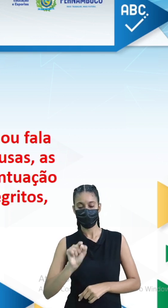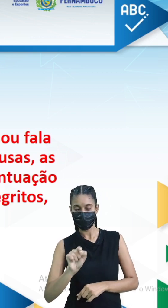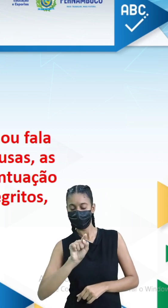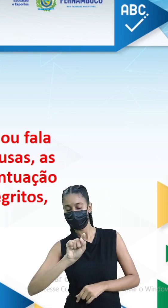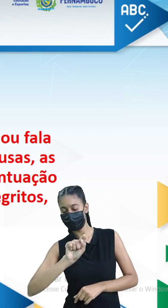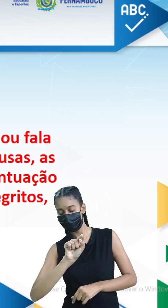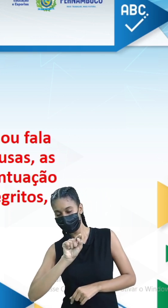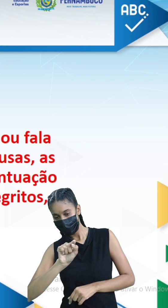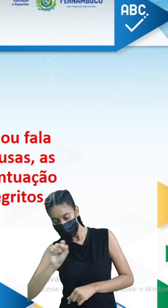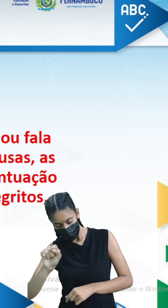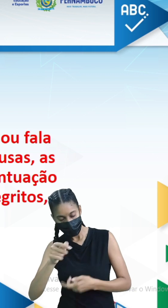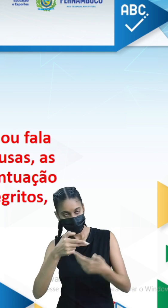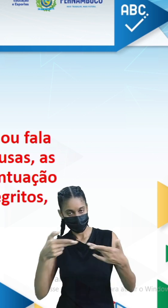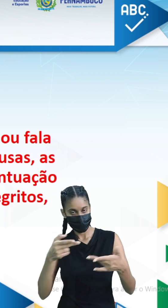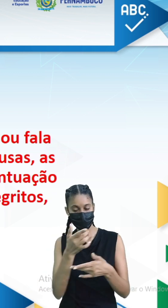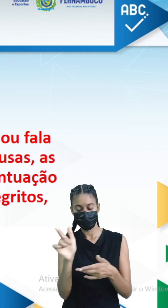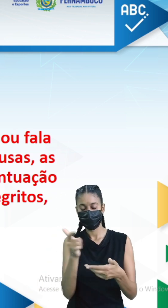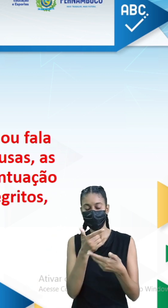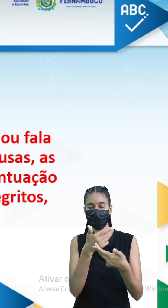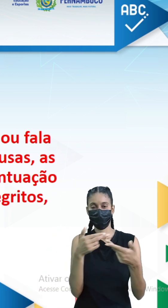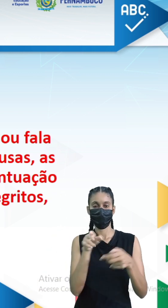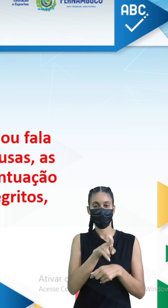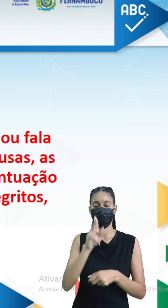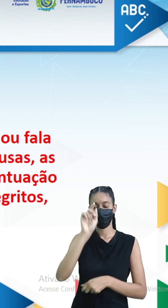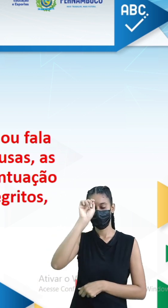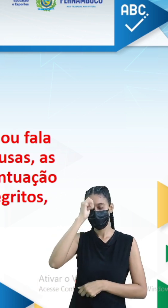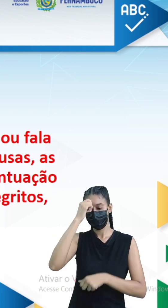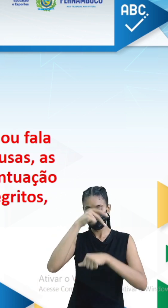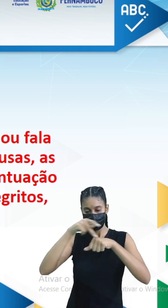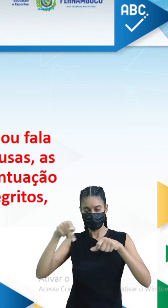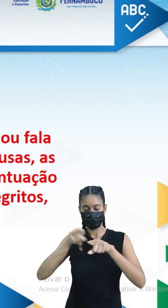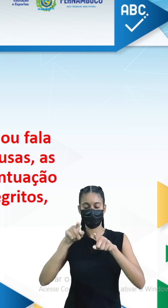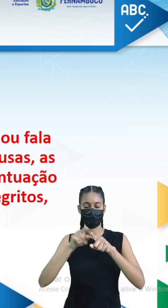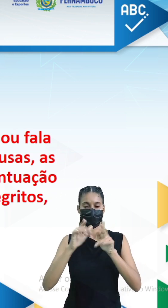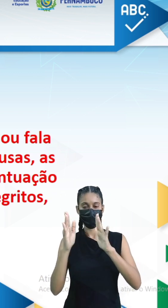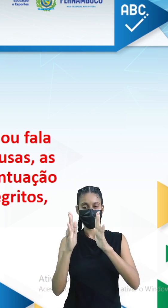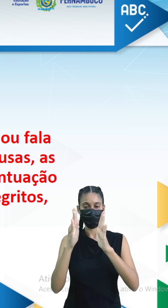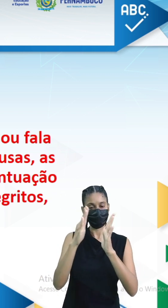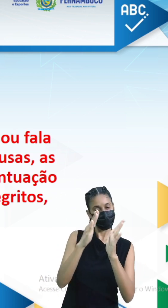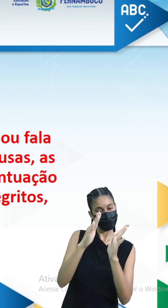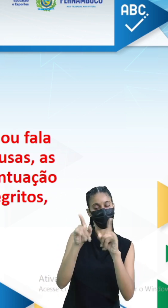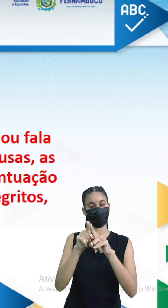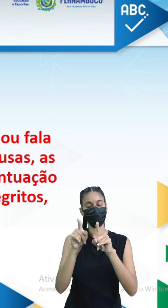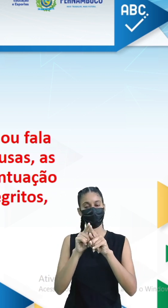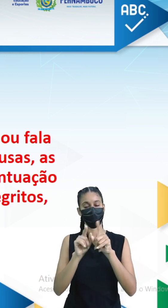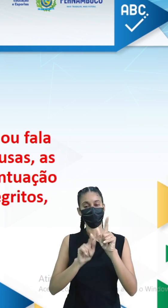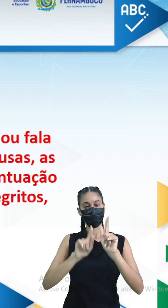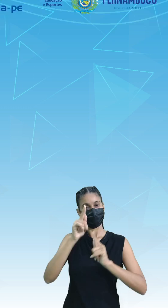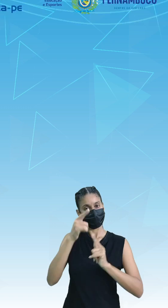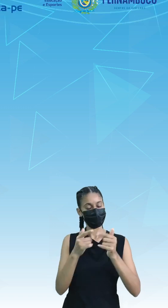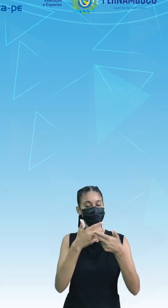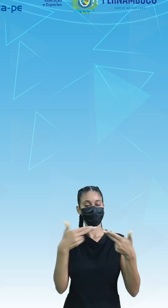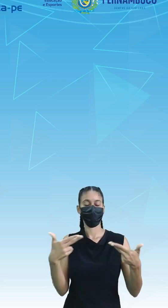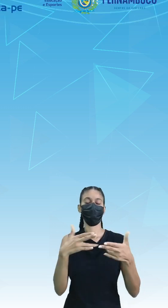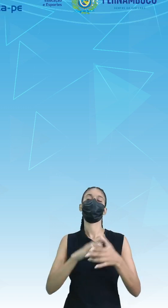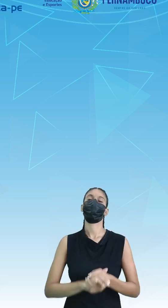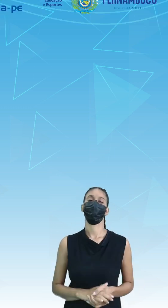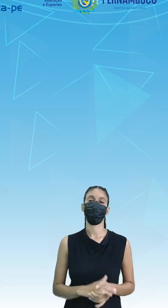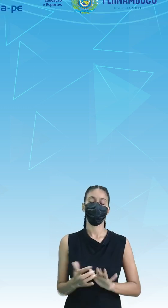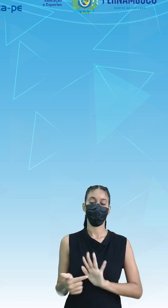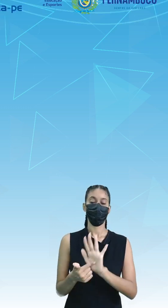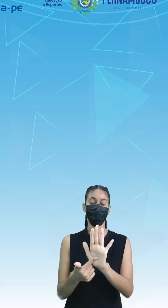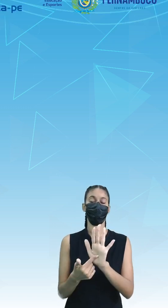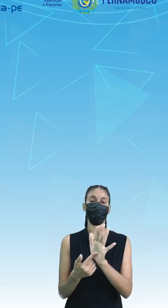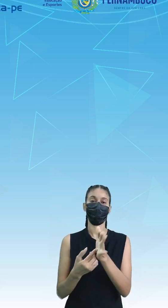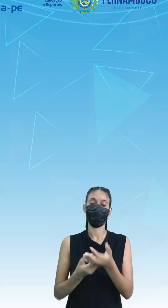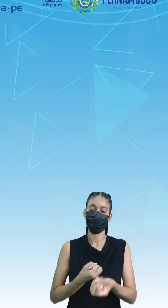recursos gráficos editoriais, negritos, itálicos, o gesto, o corpo. Então, tudo isso passa,